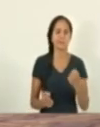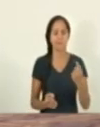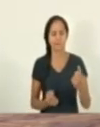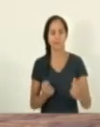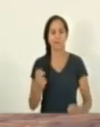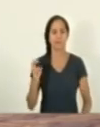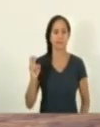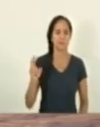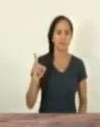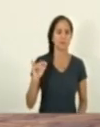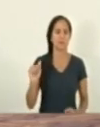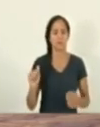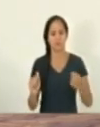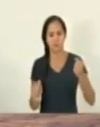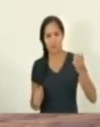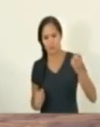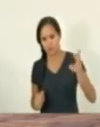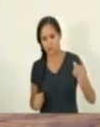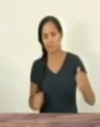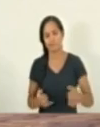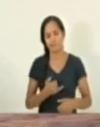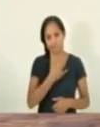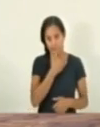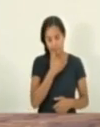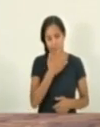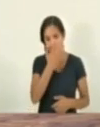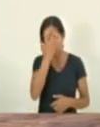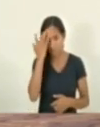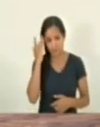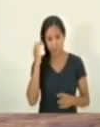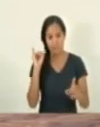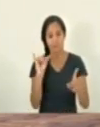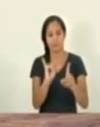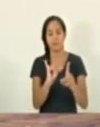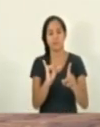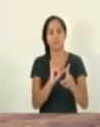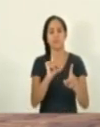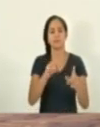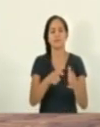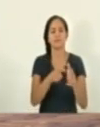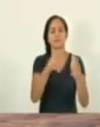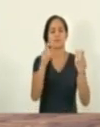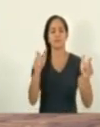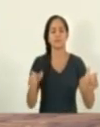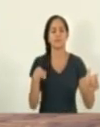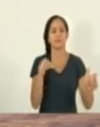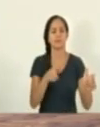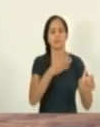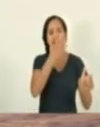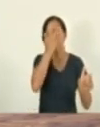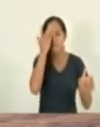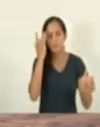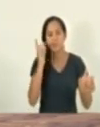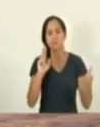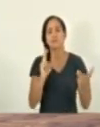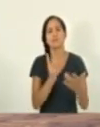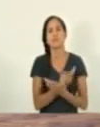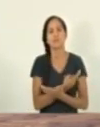5 dias, lamentavelmente. As vítimas mais numerosas são justamente aquelas que são mais afoitas e